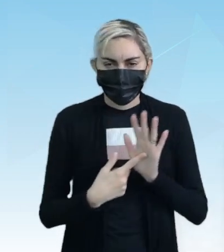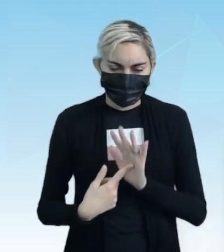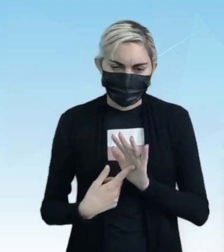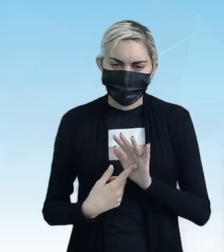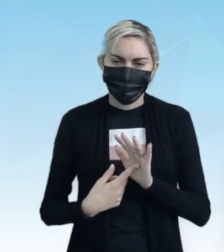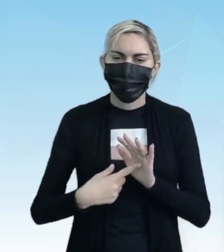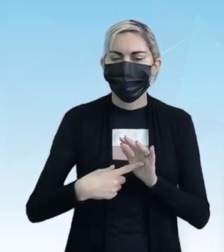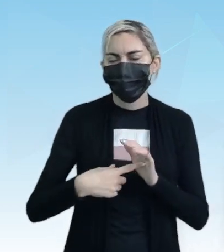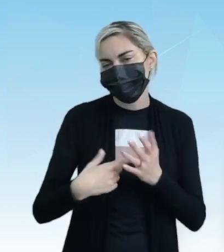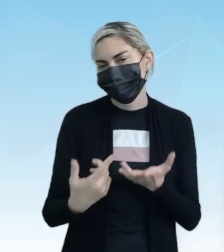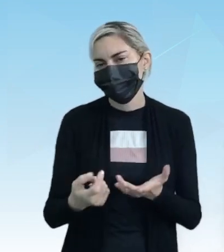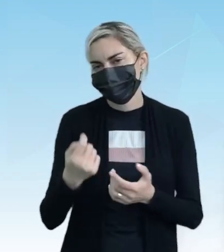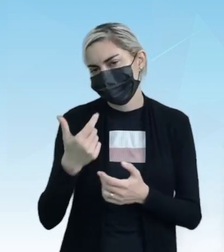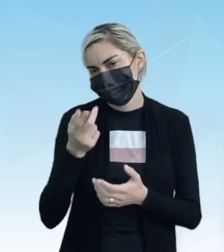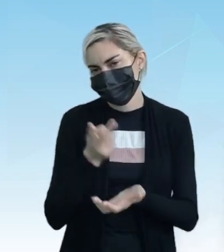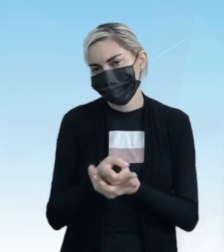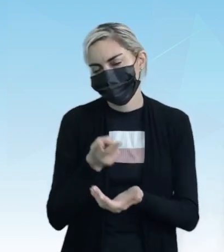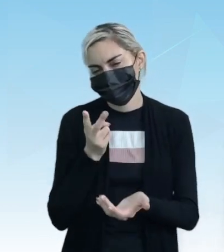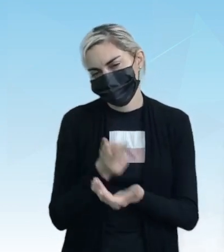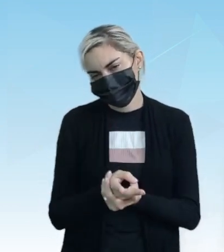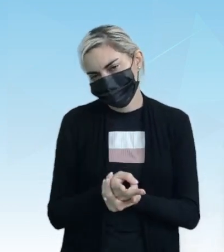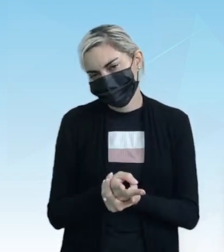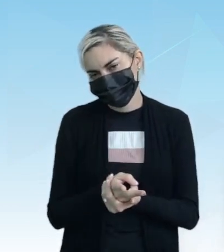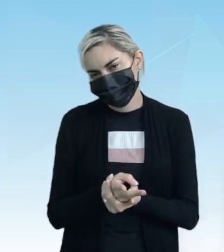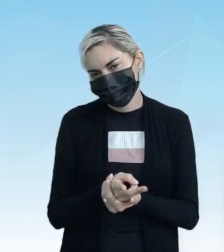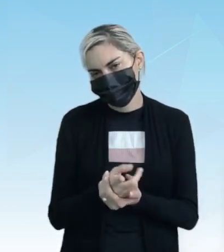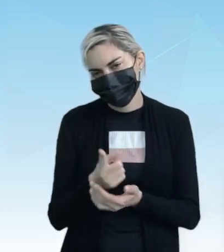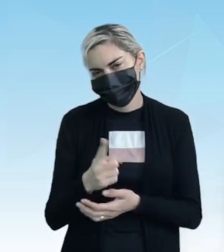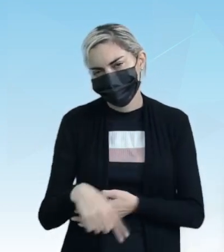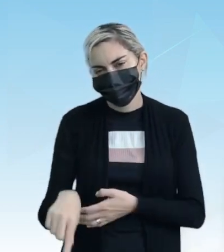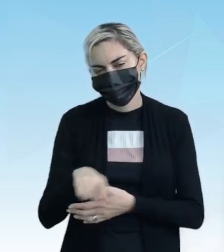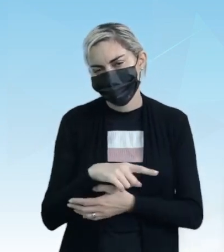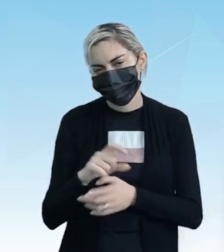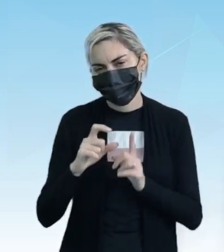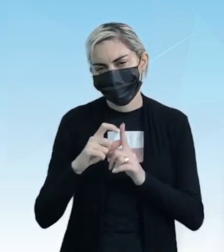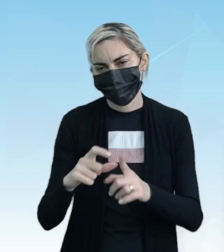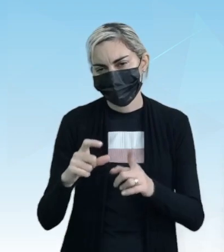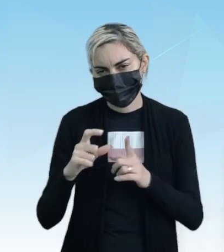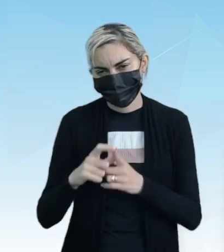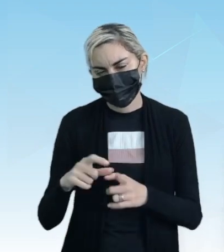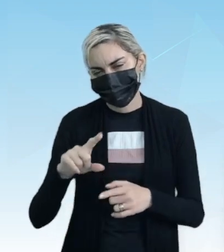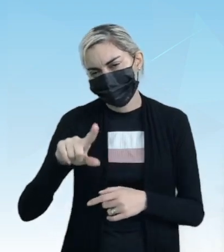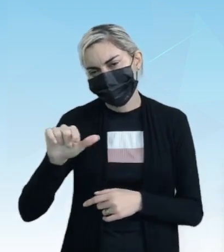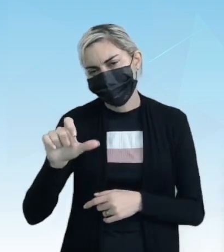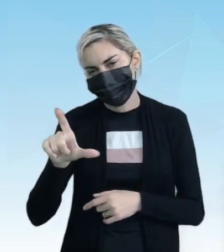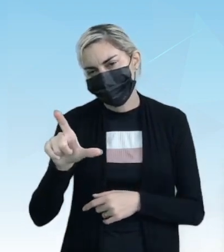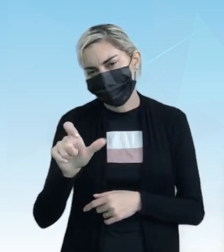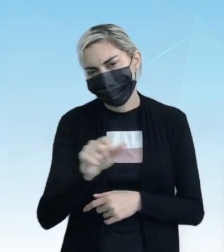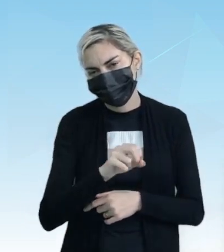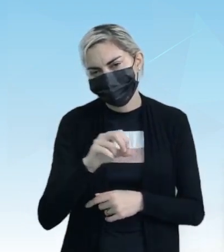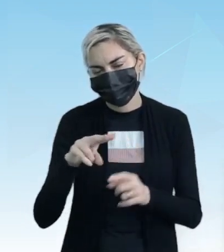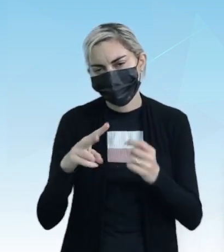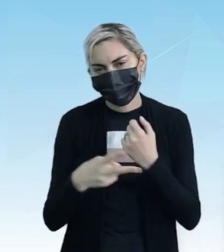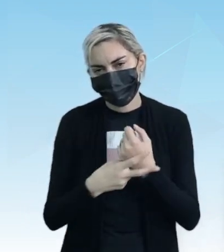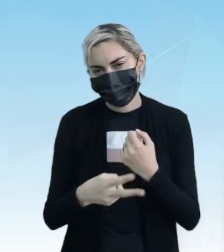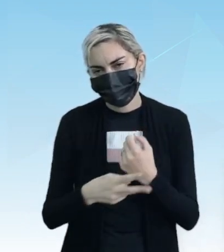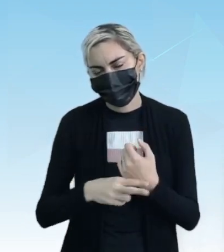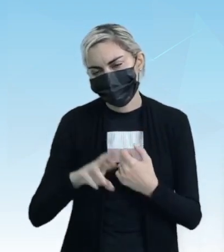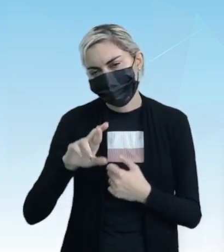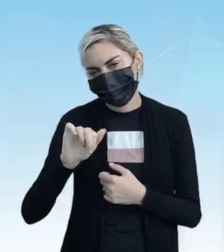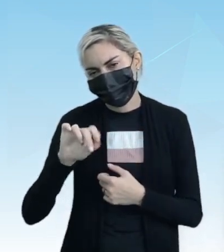não raro, ou quase sempre, certo? Pela palavra, por léxico, verbos